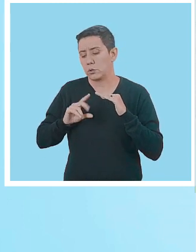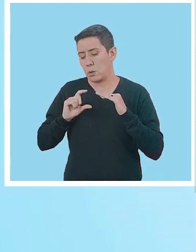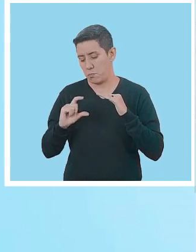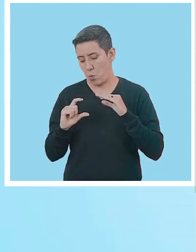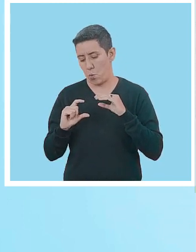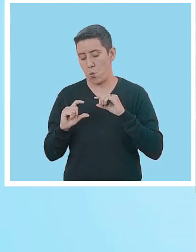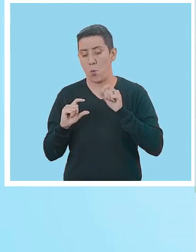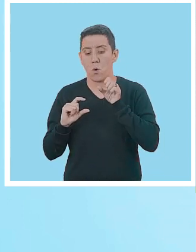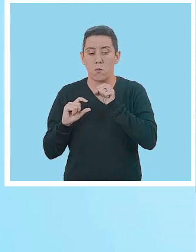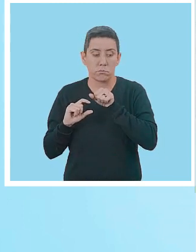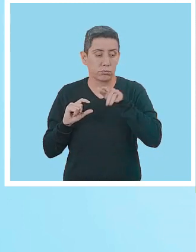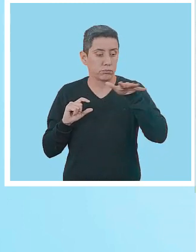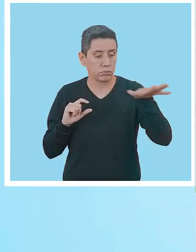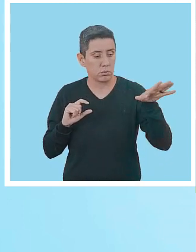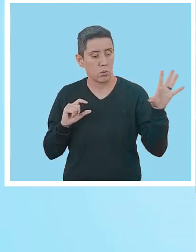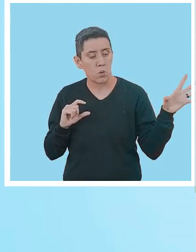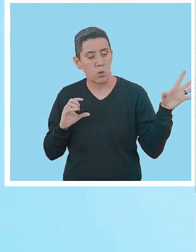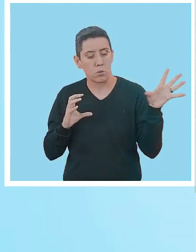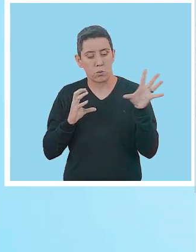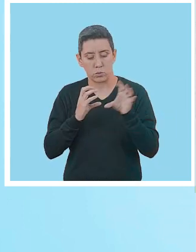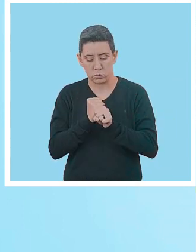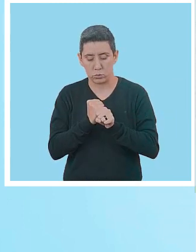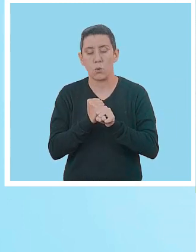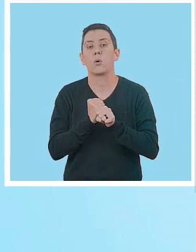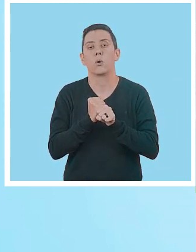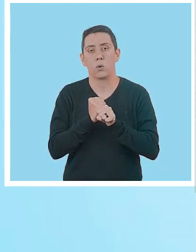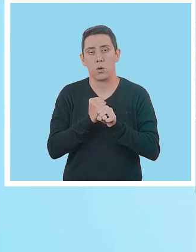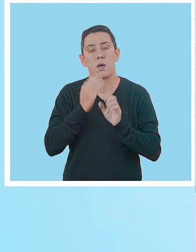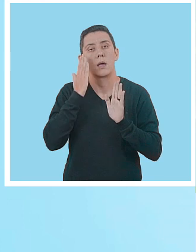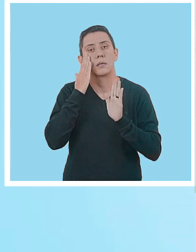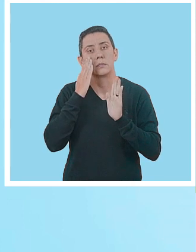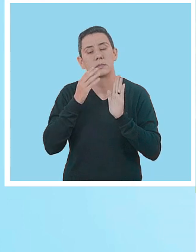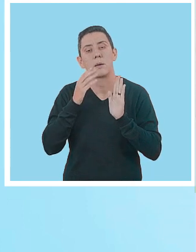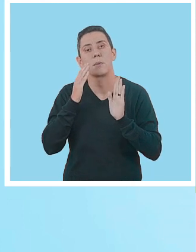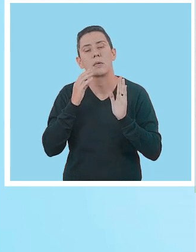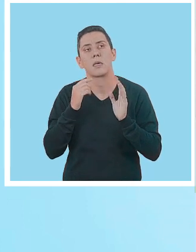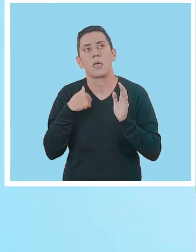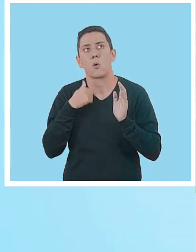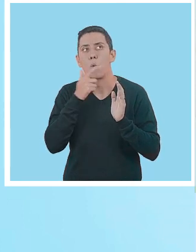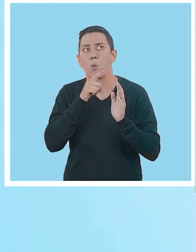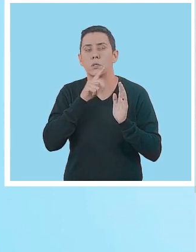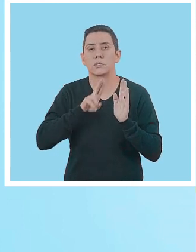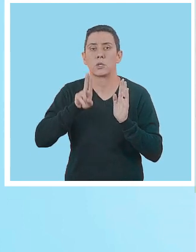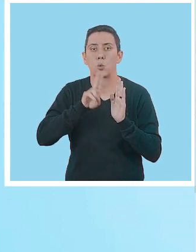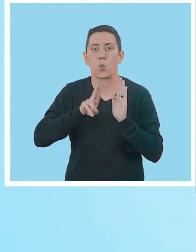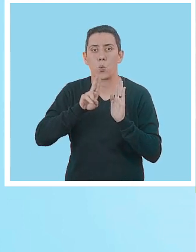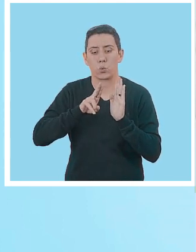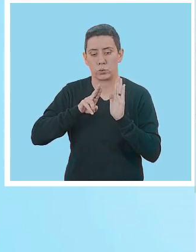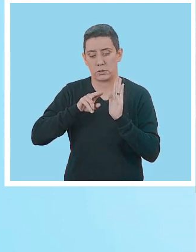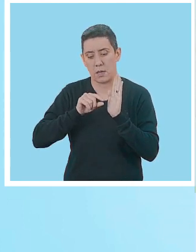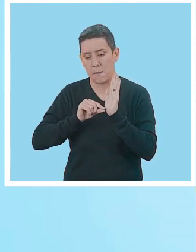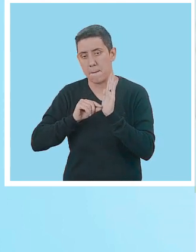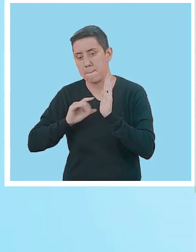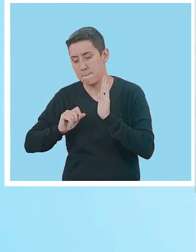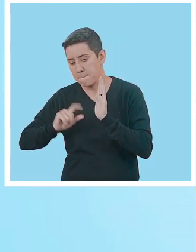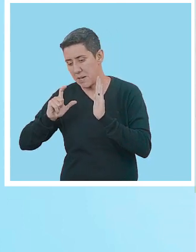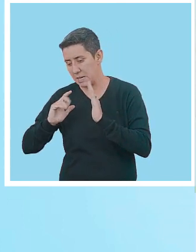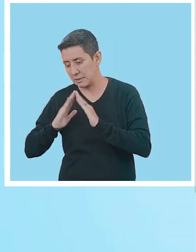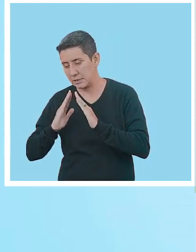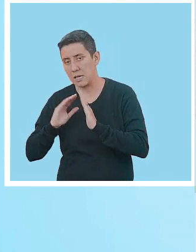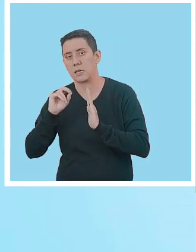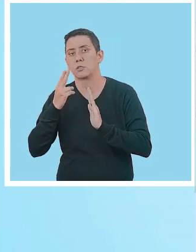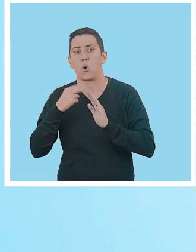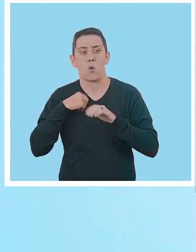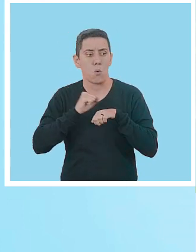E aí sim chega você descobre se consumiu mais da rede ou exportou mais para rede acaso